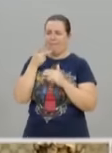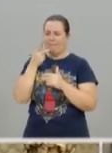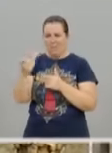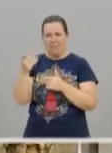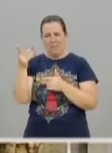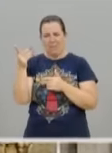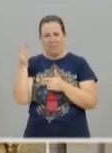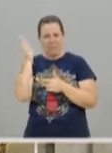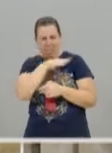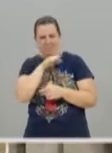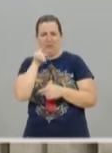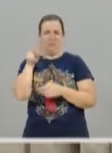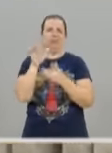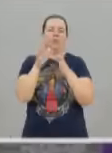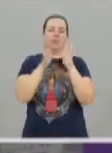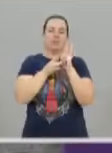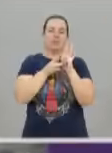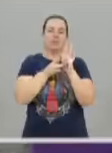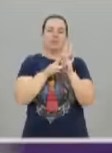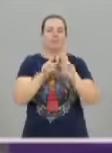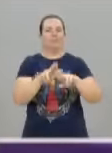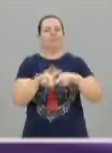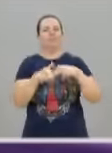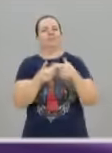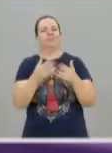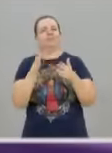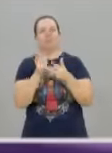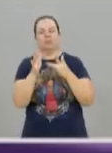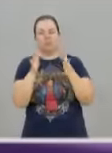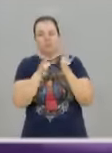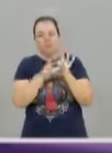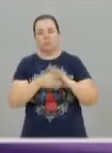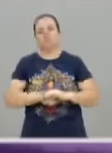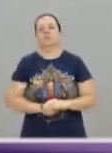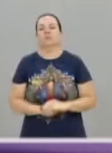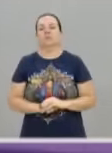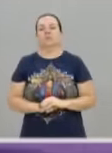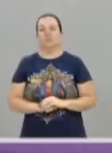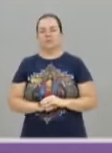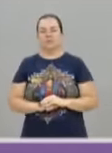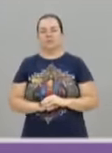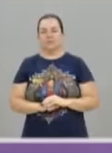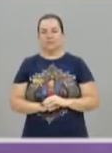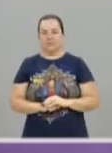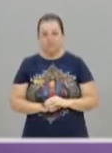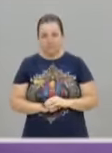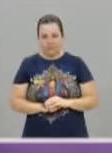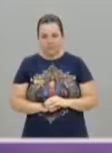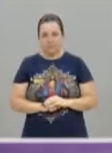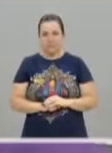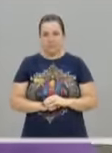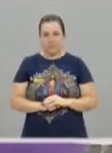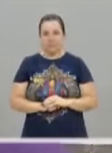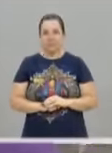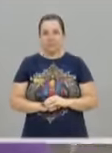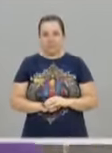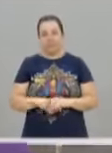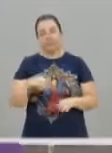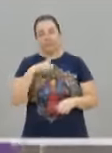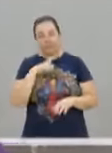disso por isso Jesus uma das razões que causava muito